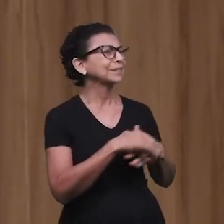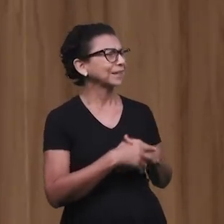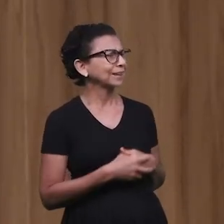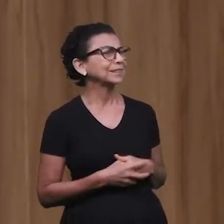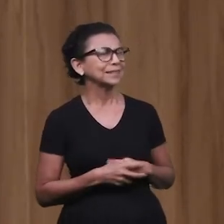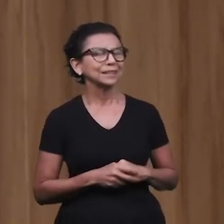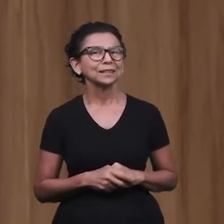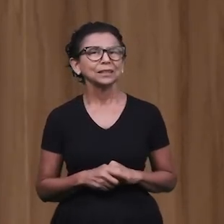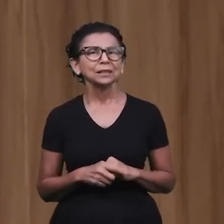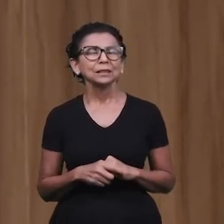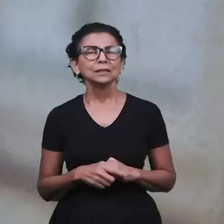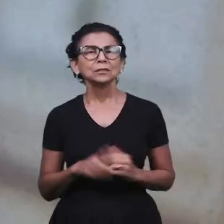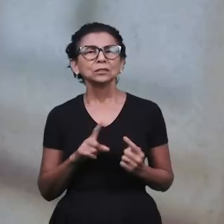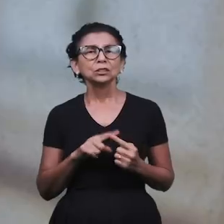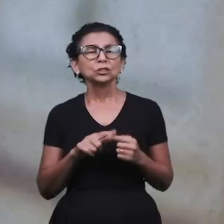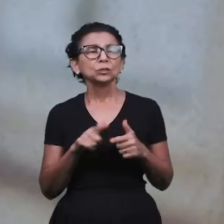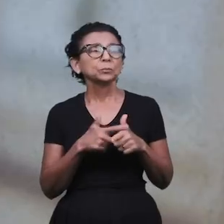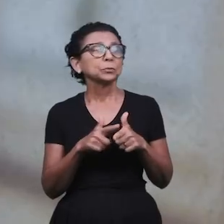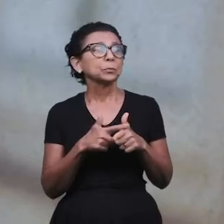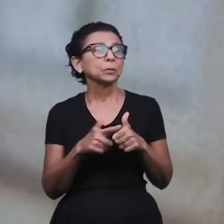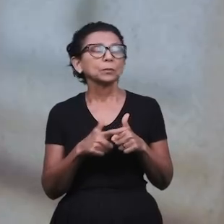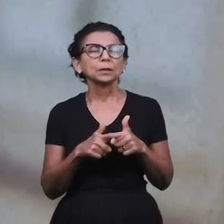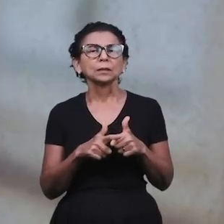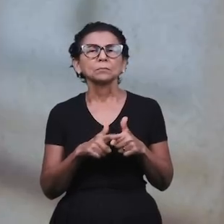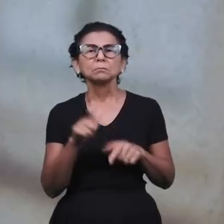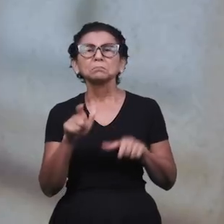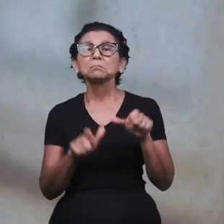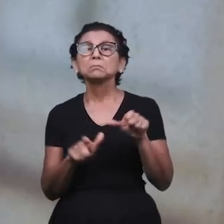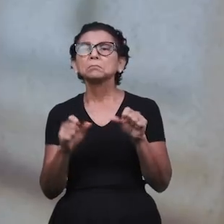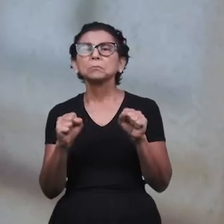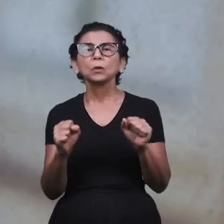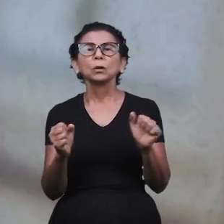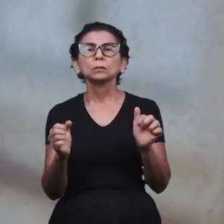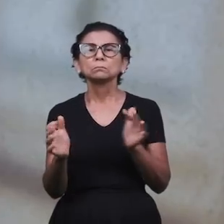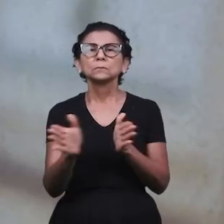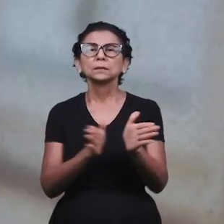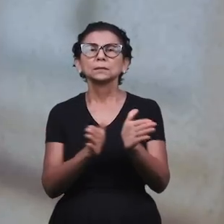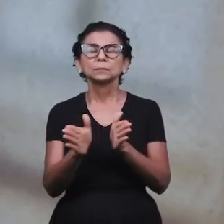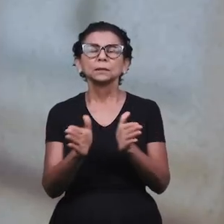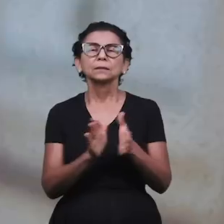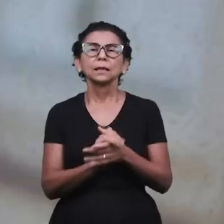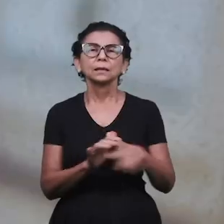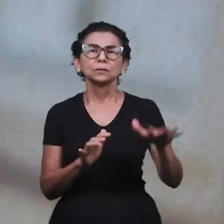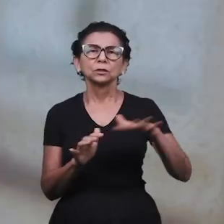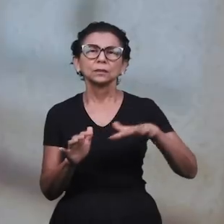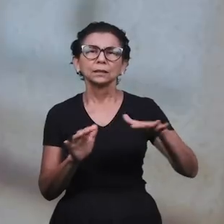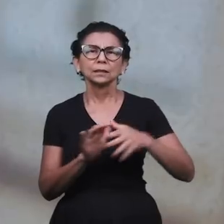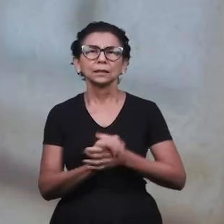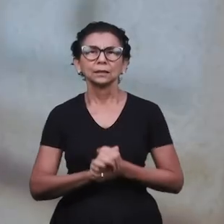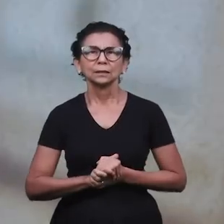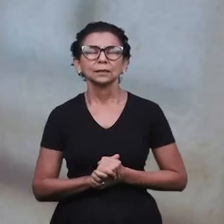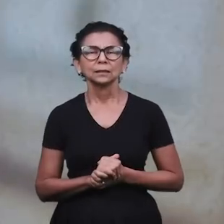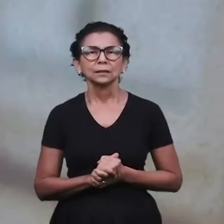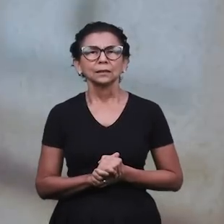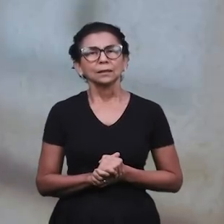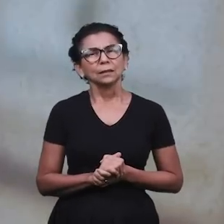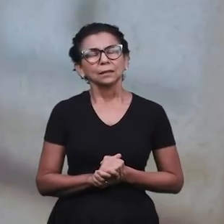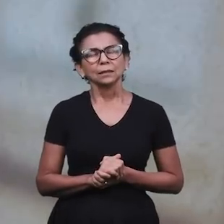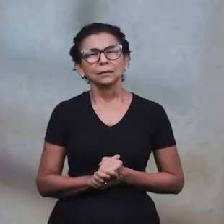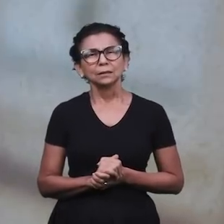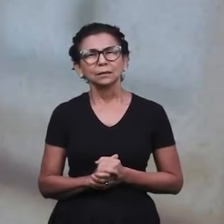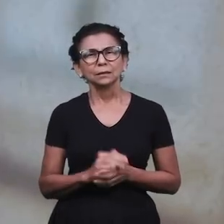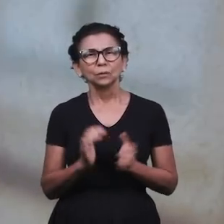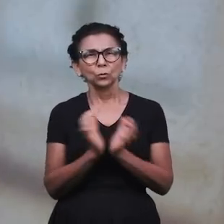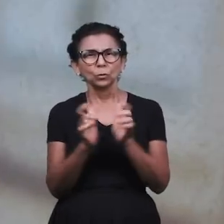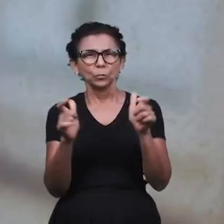Juizado Especial Cível? Essa pergunta é interessante, como nós já temos 30 anos desta lei, mas poucos ainda têm a